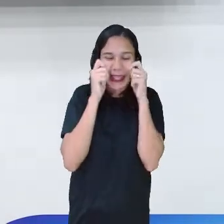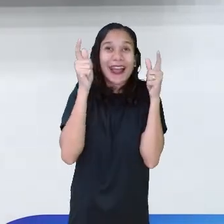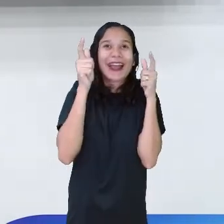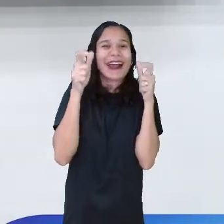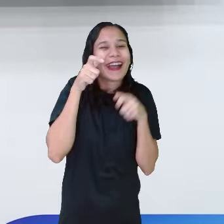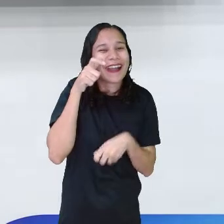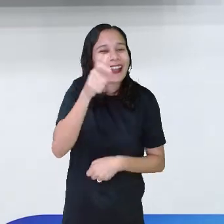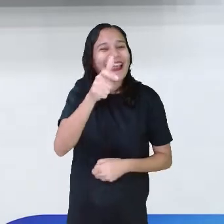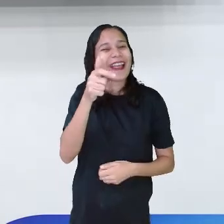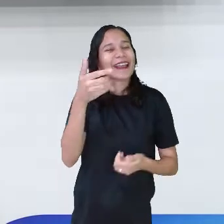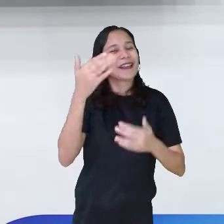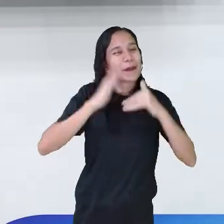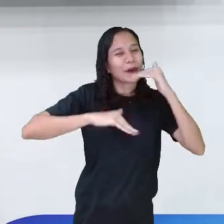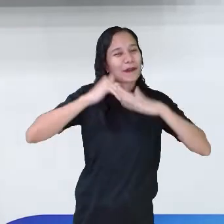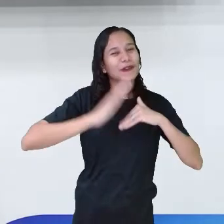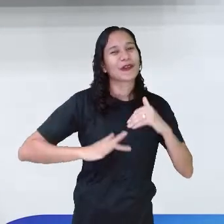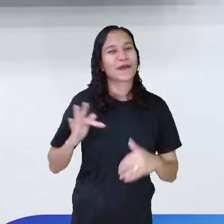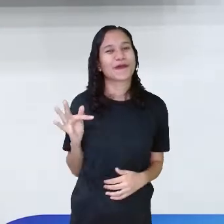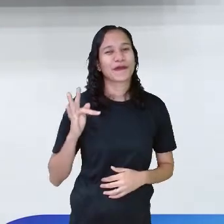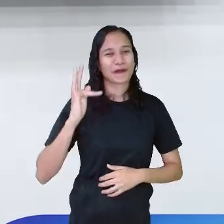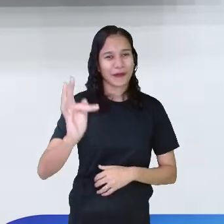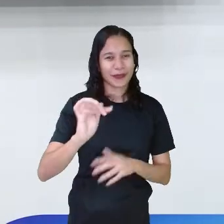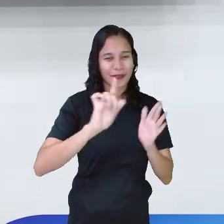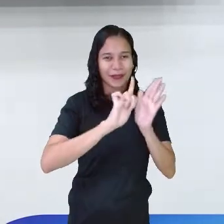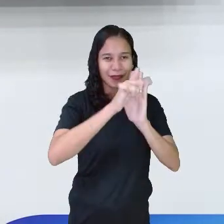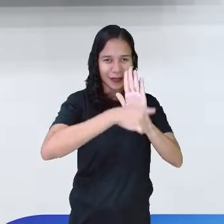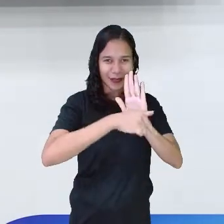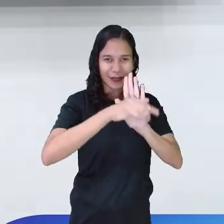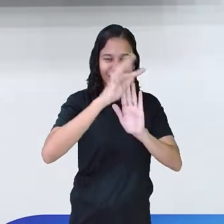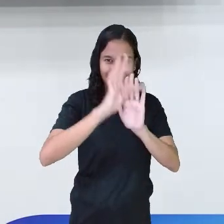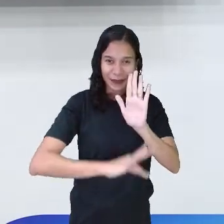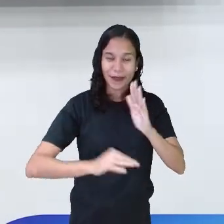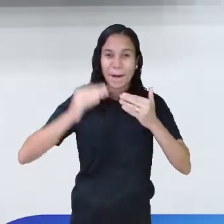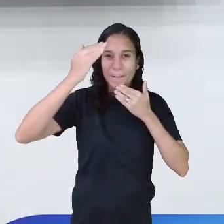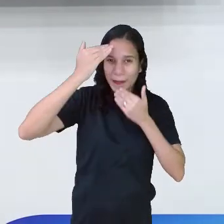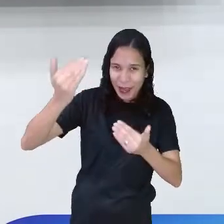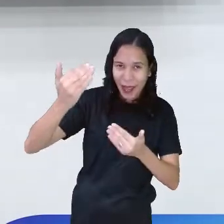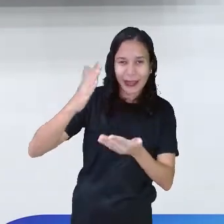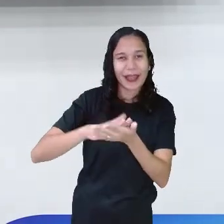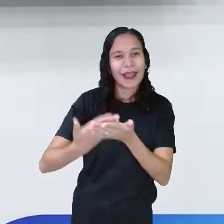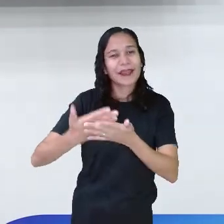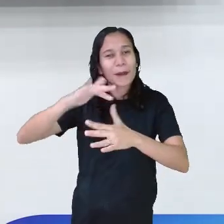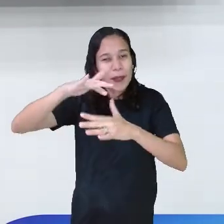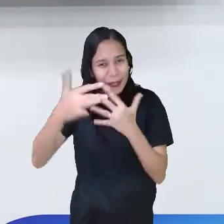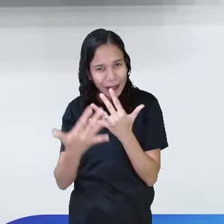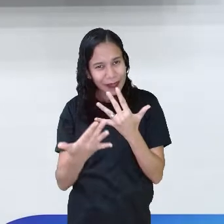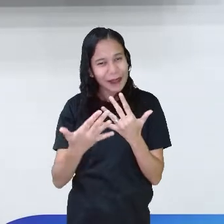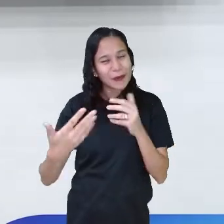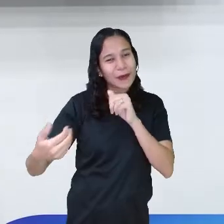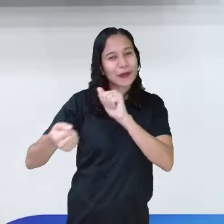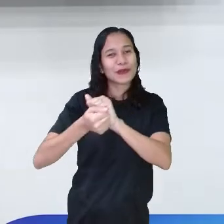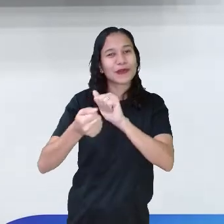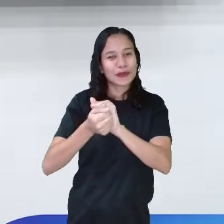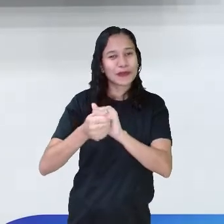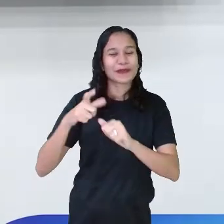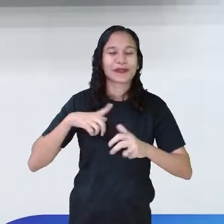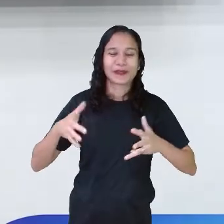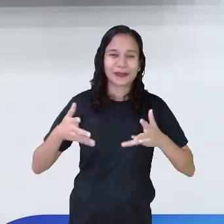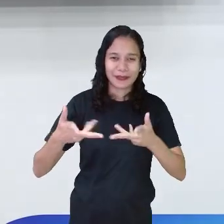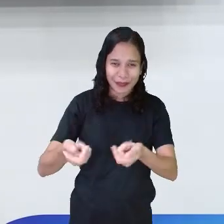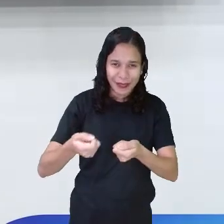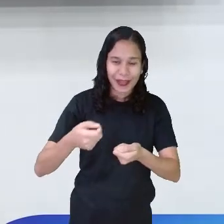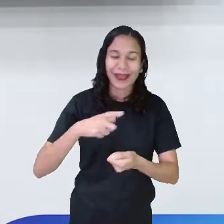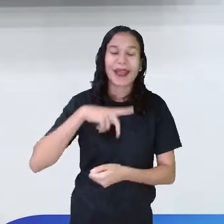vocês o interesse por esse tipo de gênero textual. Obrigada, Maria Helena, pela sua participação, como sempre, de forma